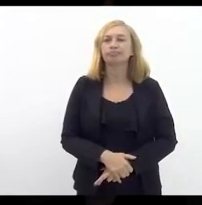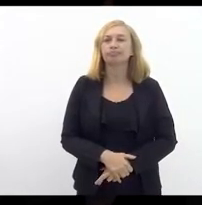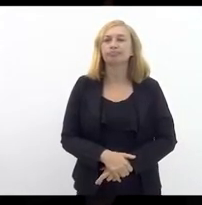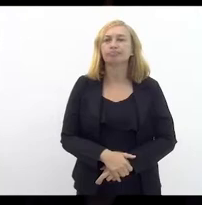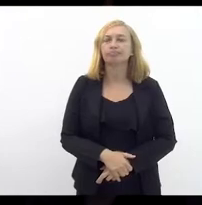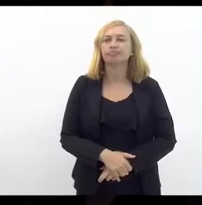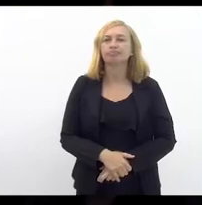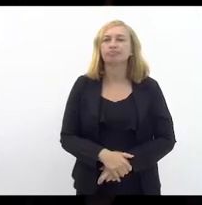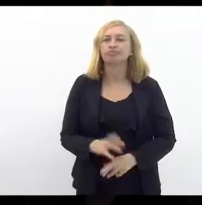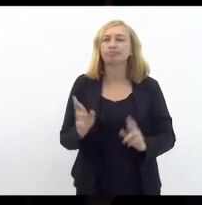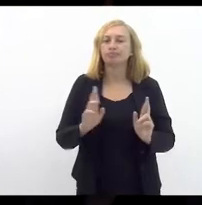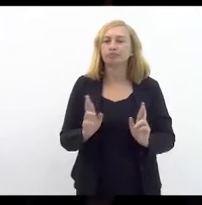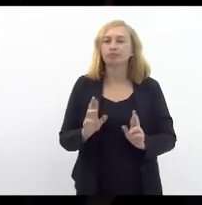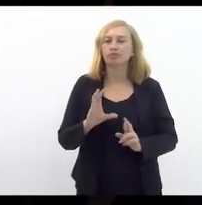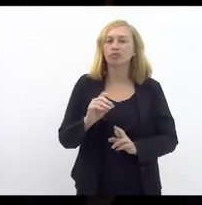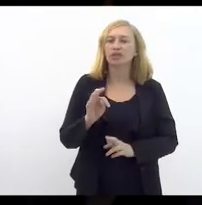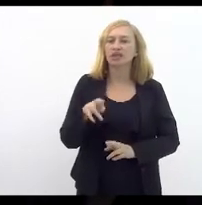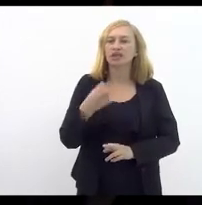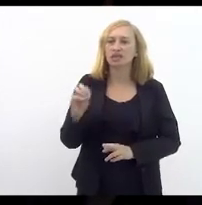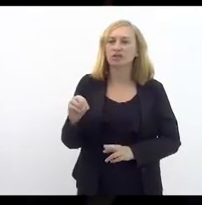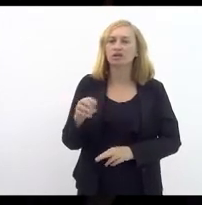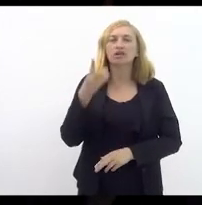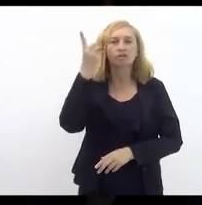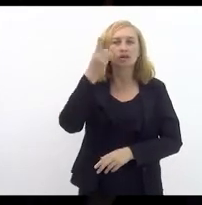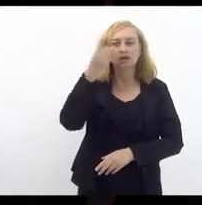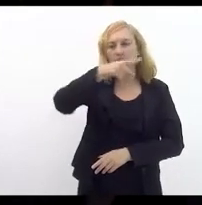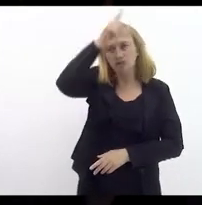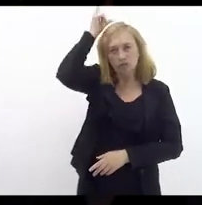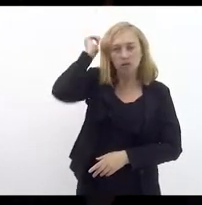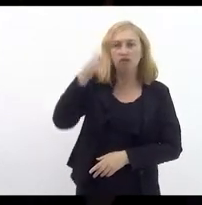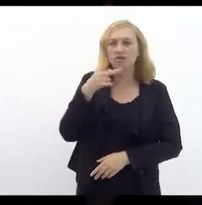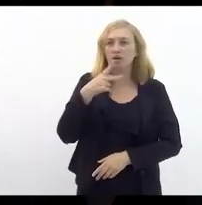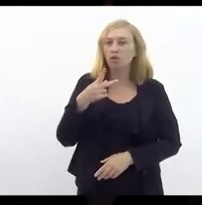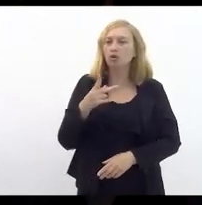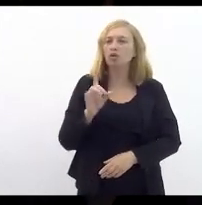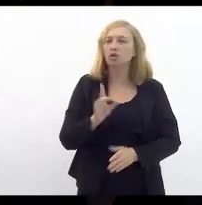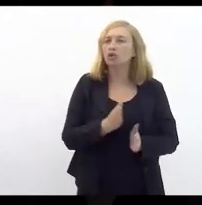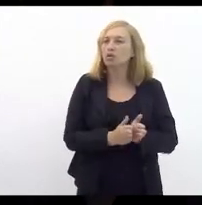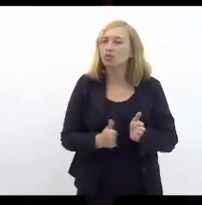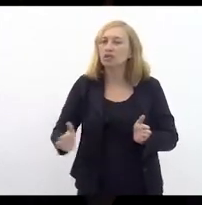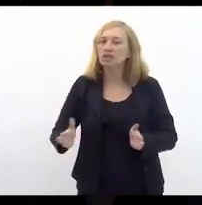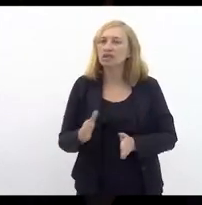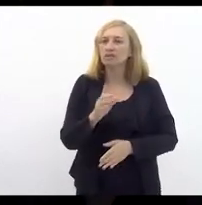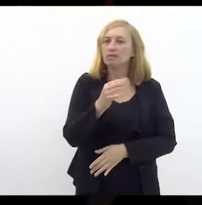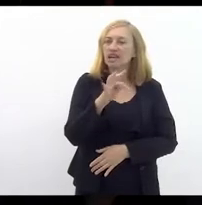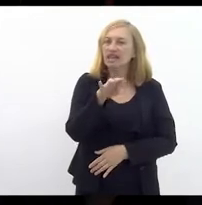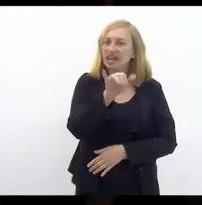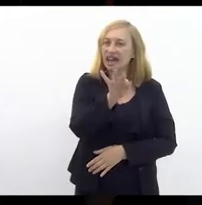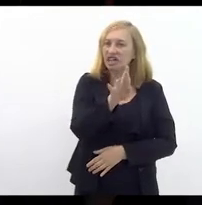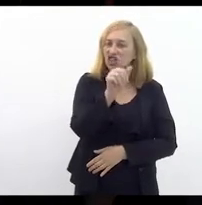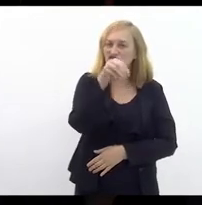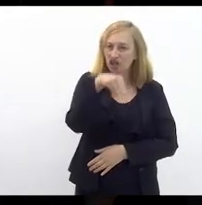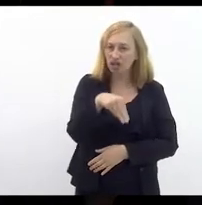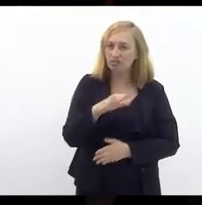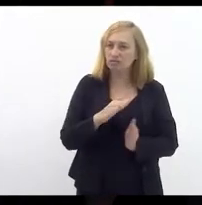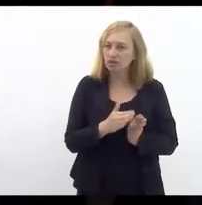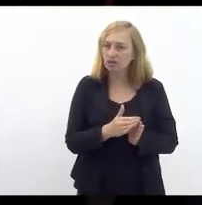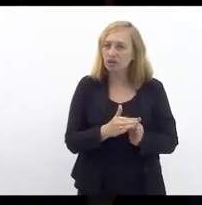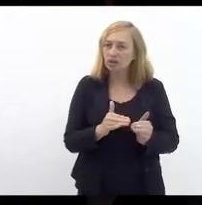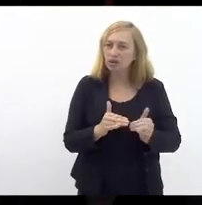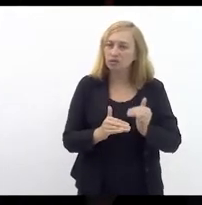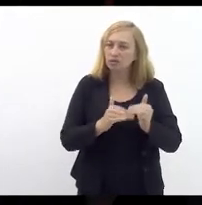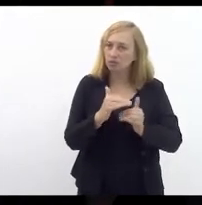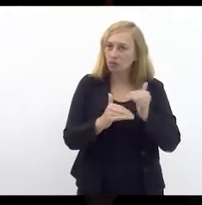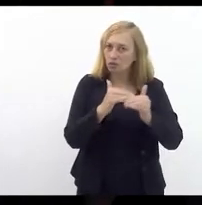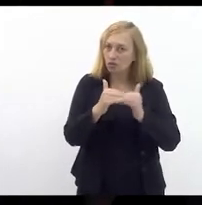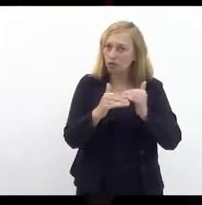de Compensação que foi feita pelo deputado Luiz Paulo, só para informar que o processo de bilhetagem eletrônica está avançado,